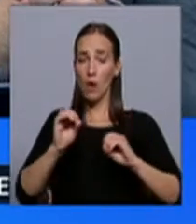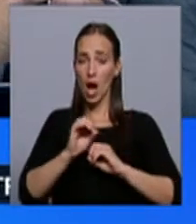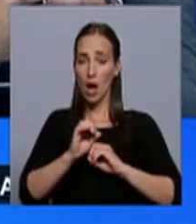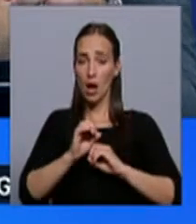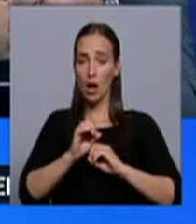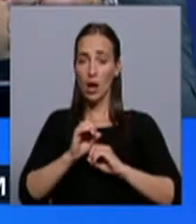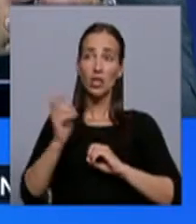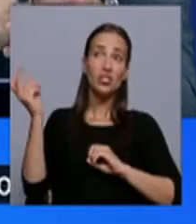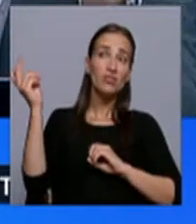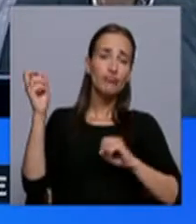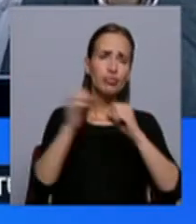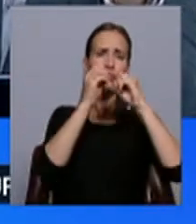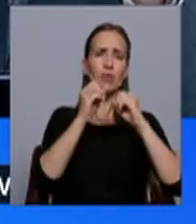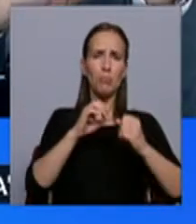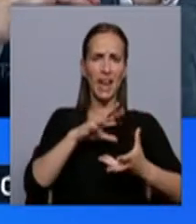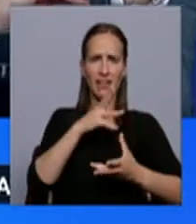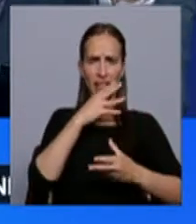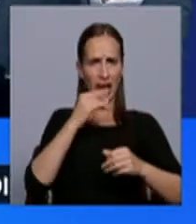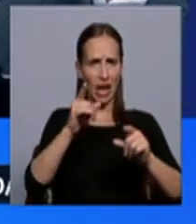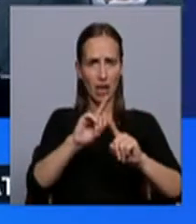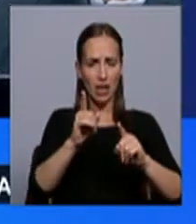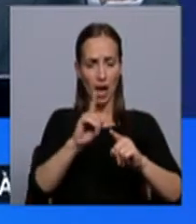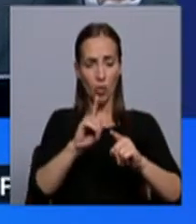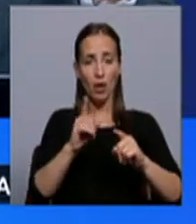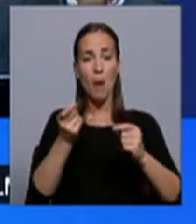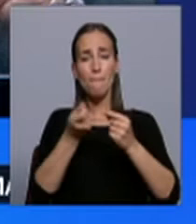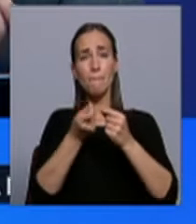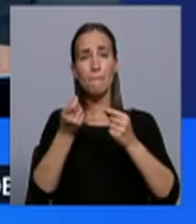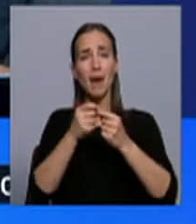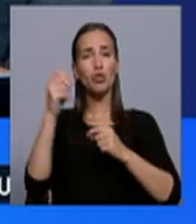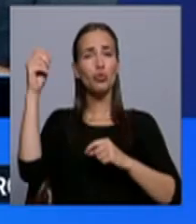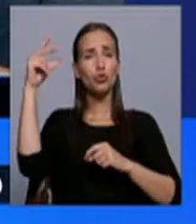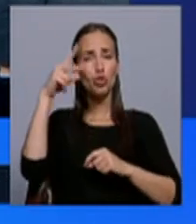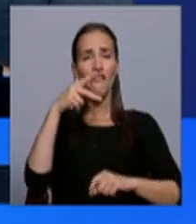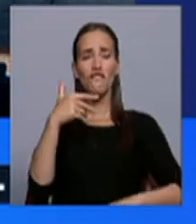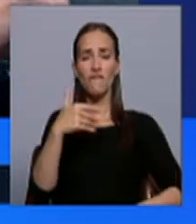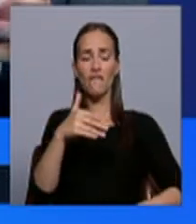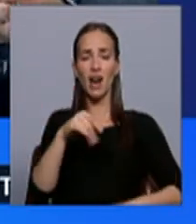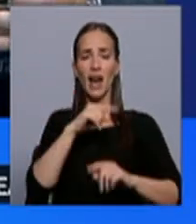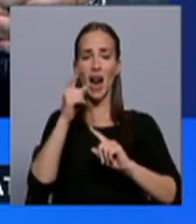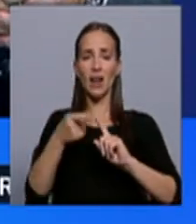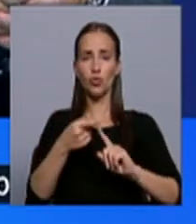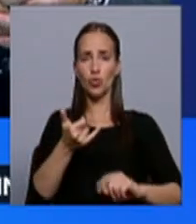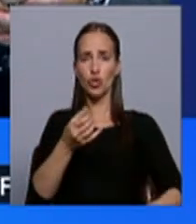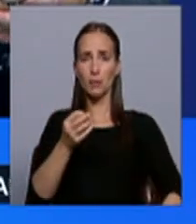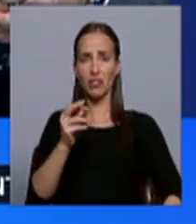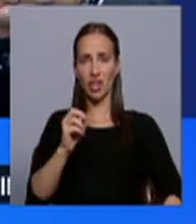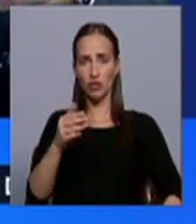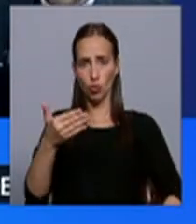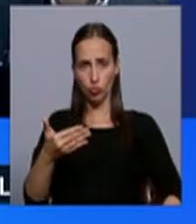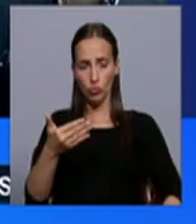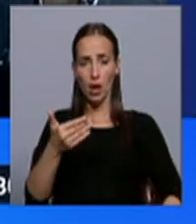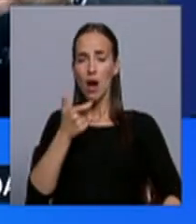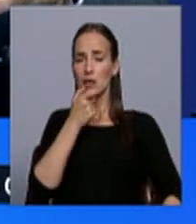o diâmetro do maior cometa que nós conhecíamos até agora. Não temos nenhum problema, ele não vem para aqui, para esta zona, não vai chocar com a Terra. O ponto